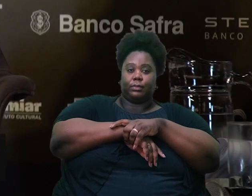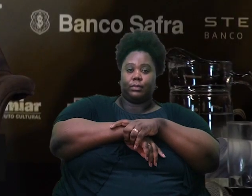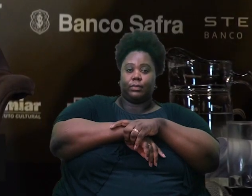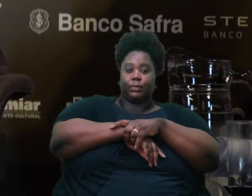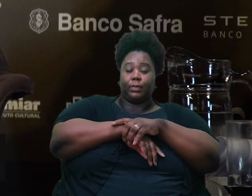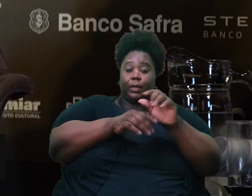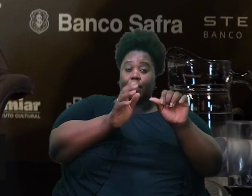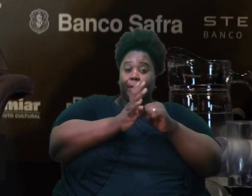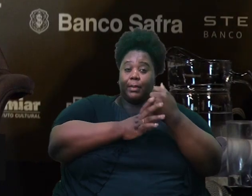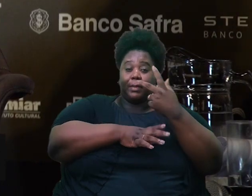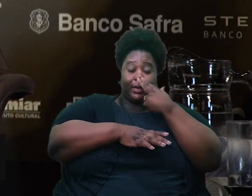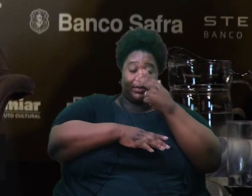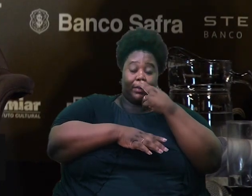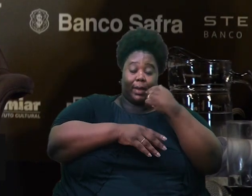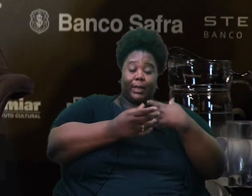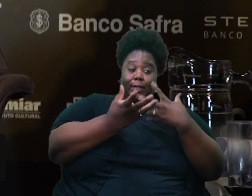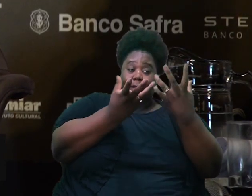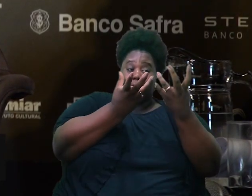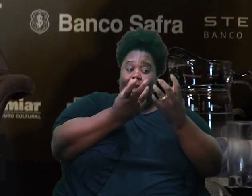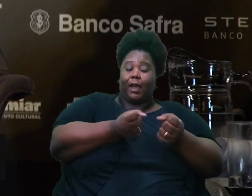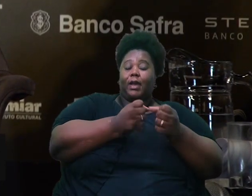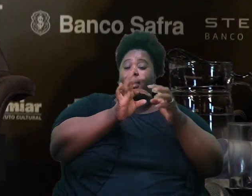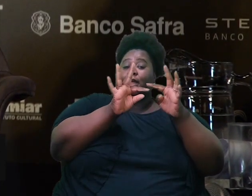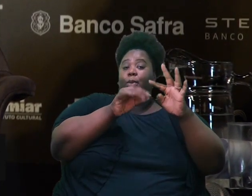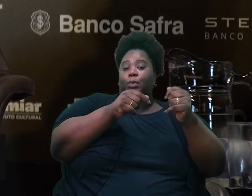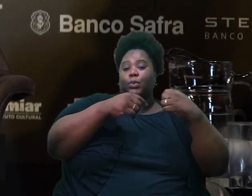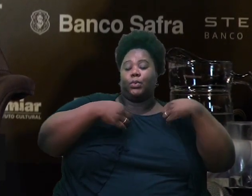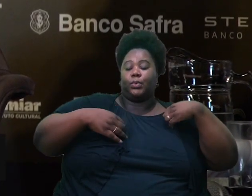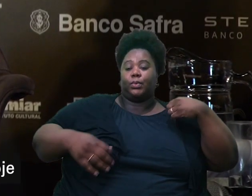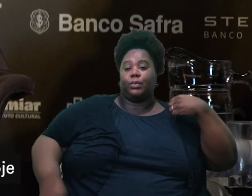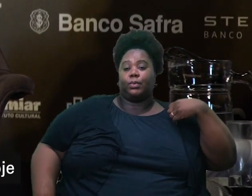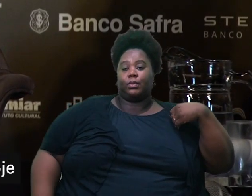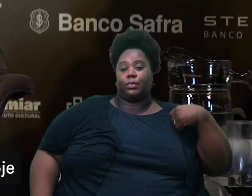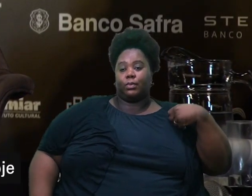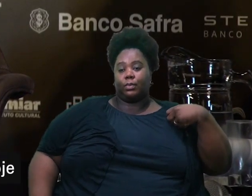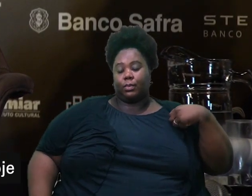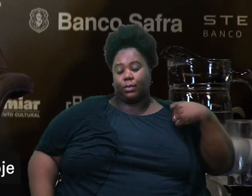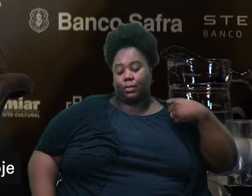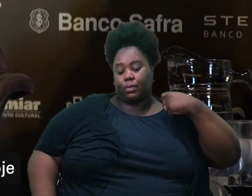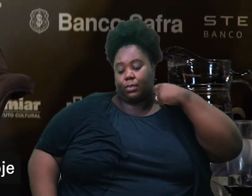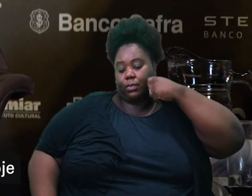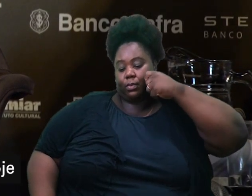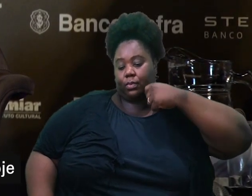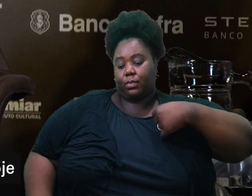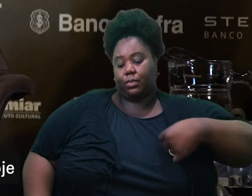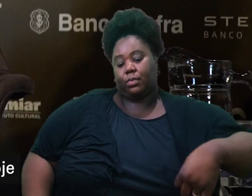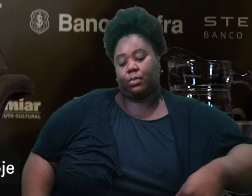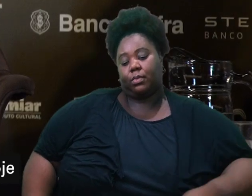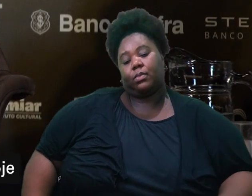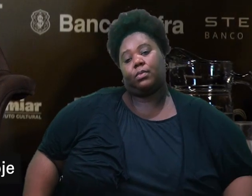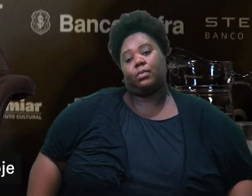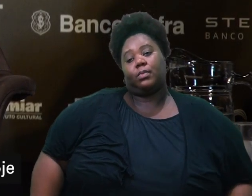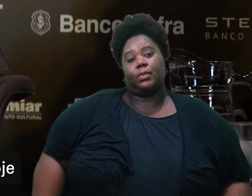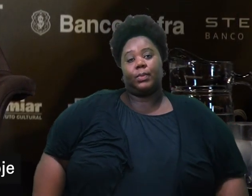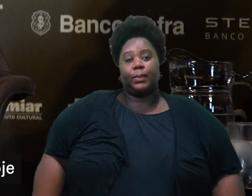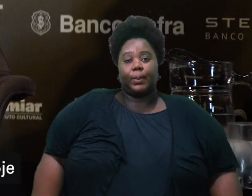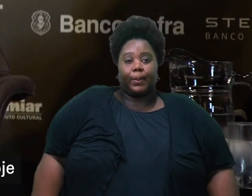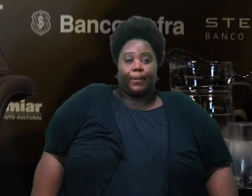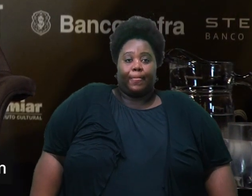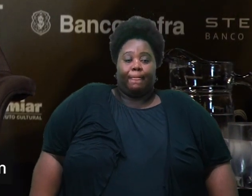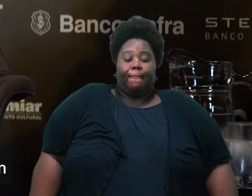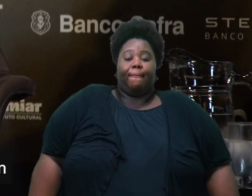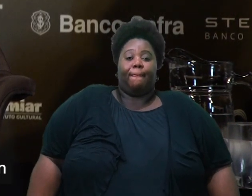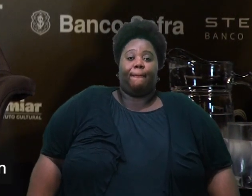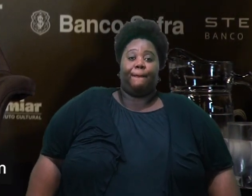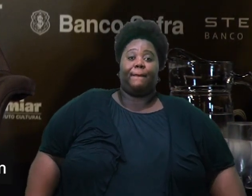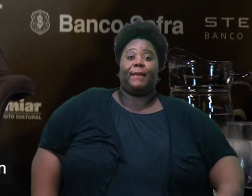primeiro que parece que tudo cai do céu. Não é assim. Né? Se há algum reconhecimento hoje,